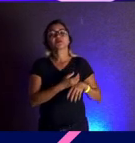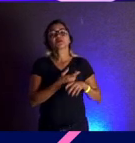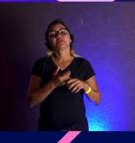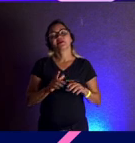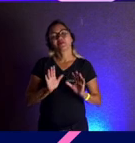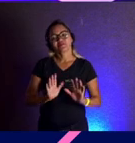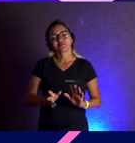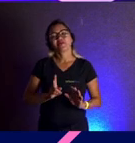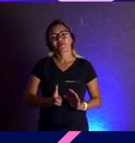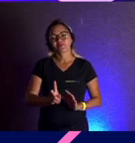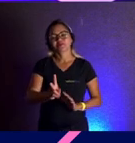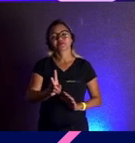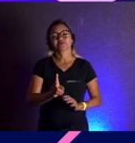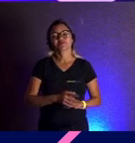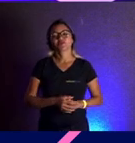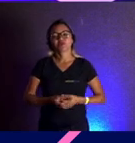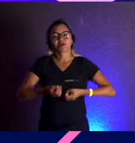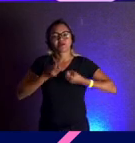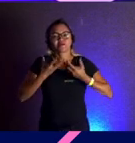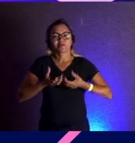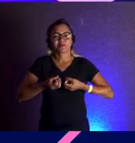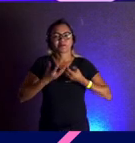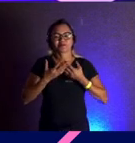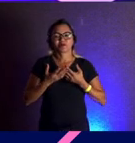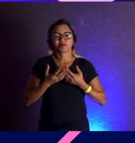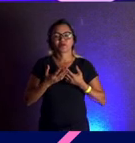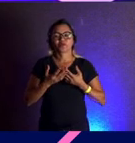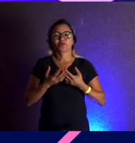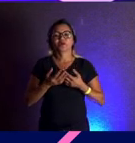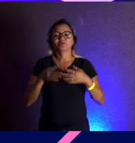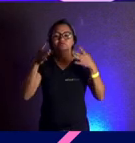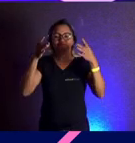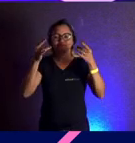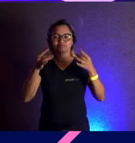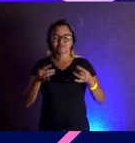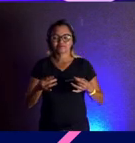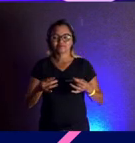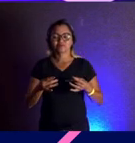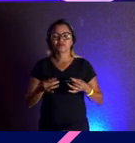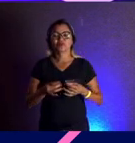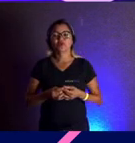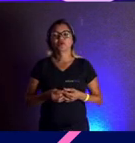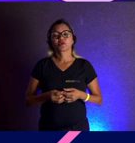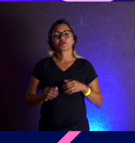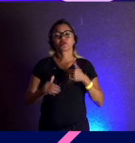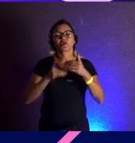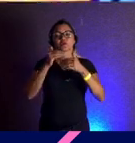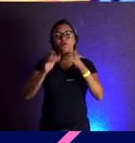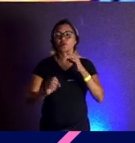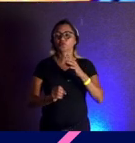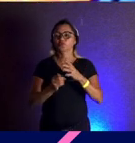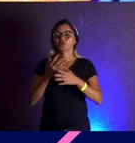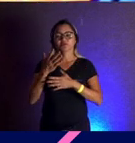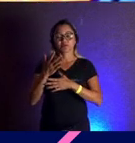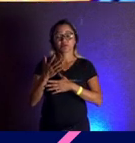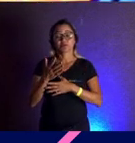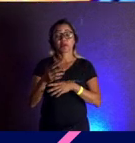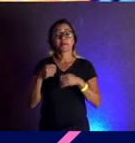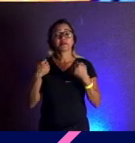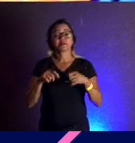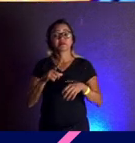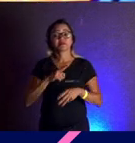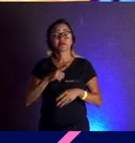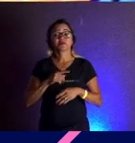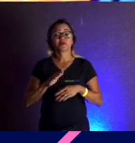certamente a gente vai enfrentar. Então, as informações, elas estão, de certa forma, constituídas, né? O que a gente precisa ter